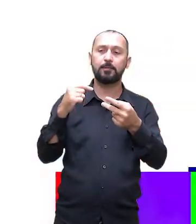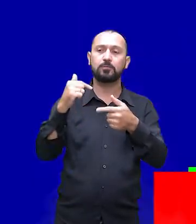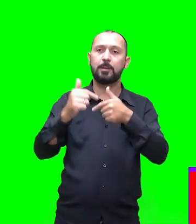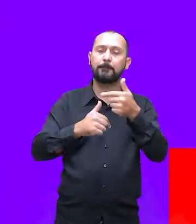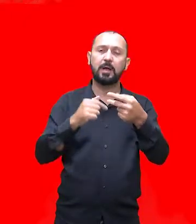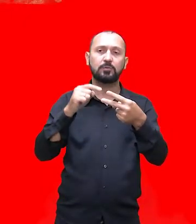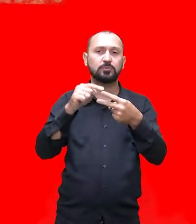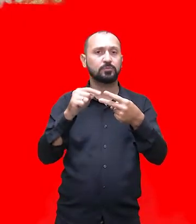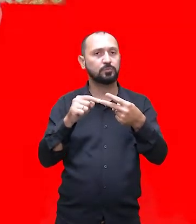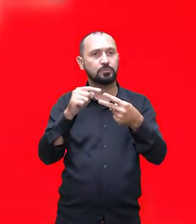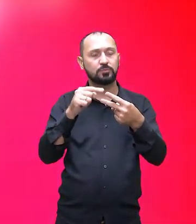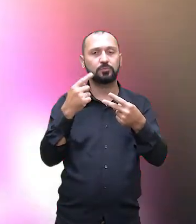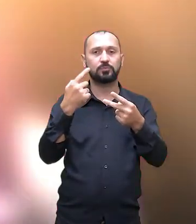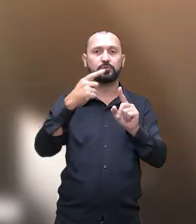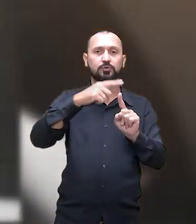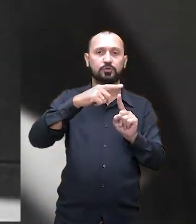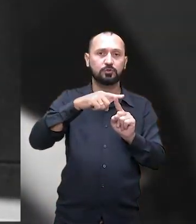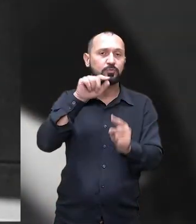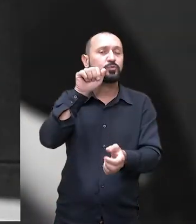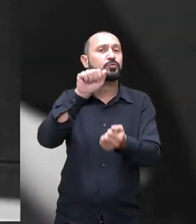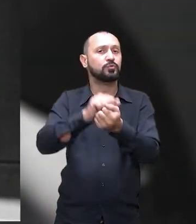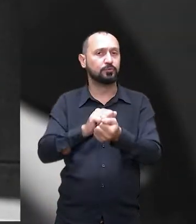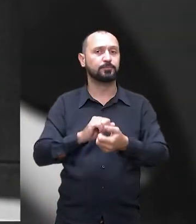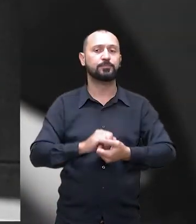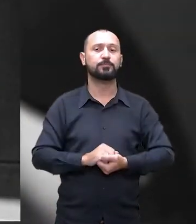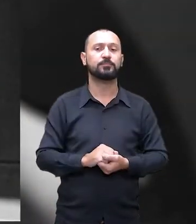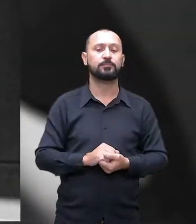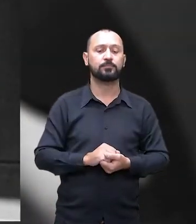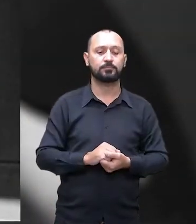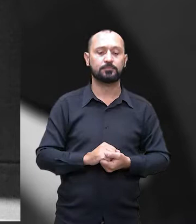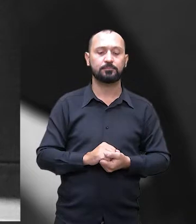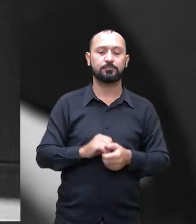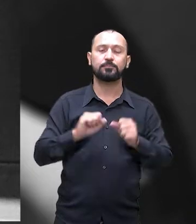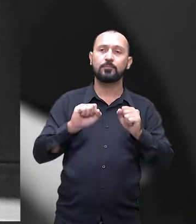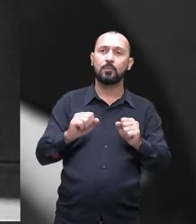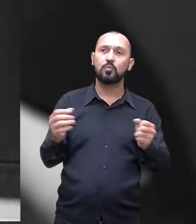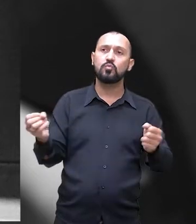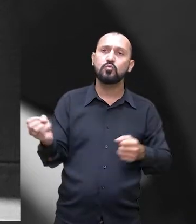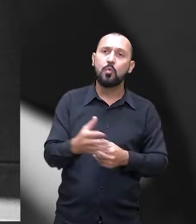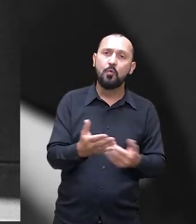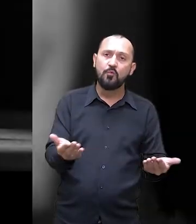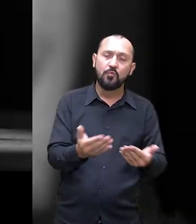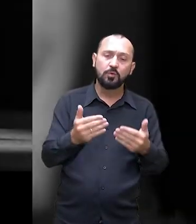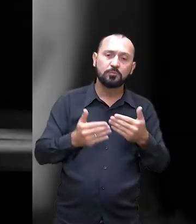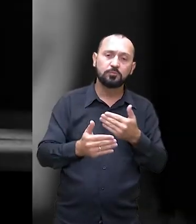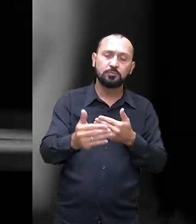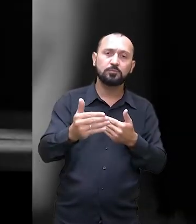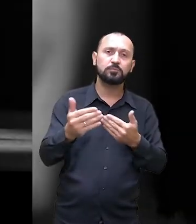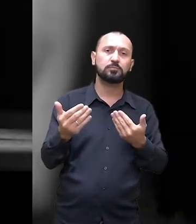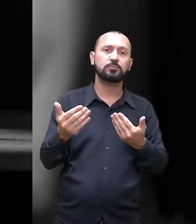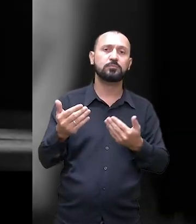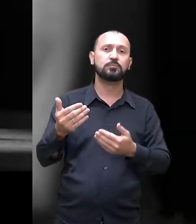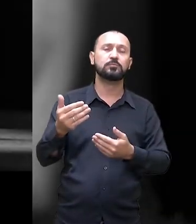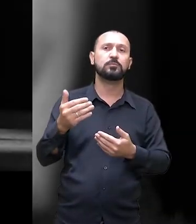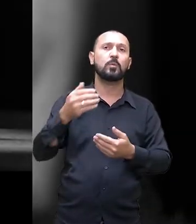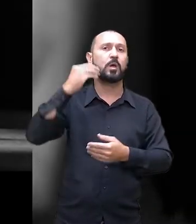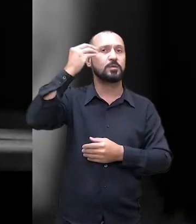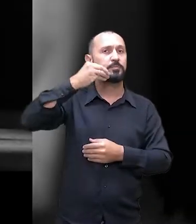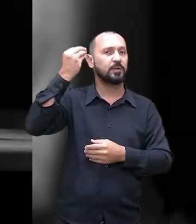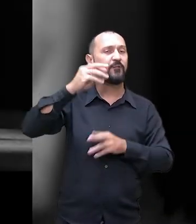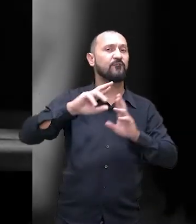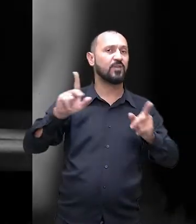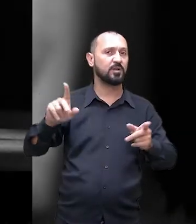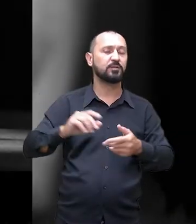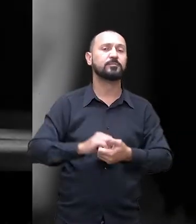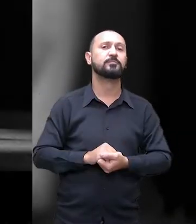duas modalidades juntas, né? O poder do atual com uma experiência